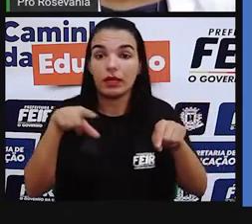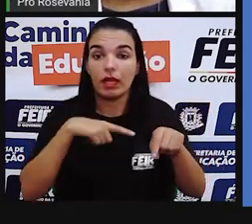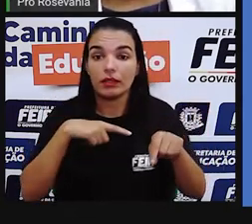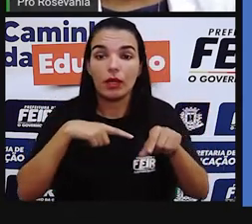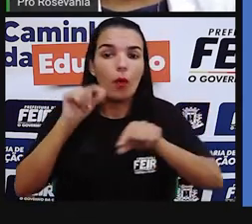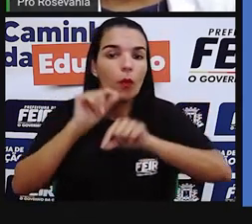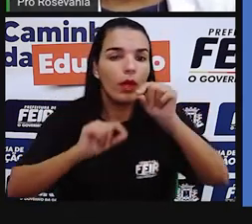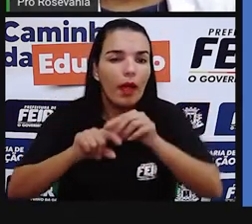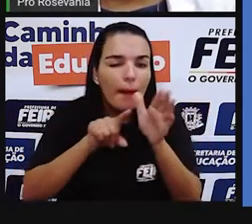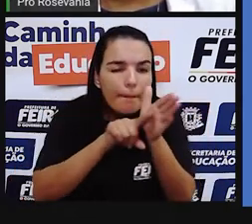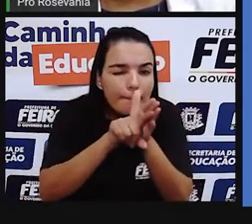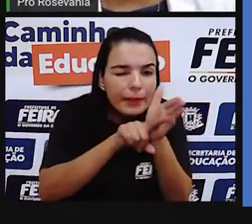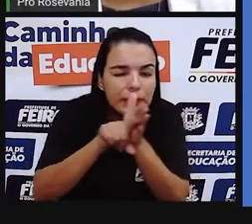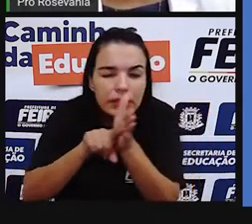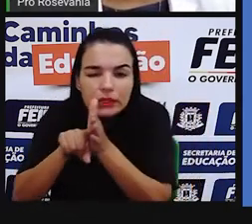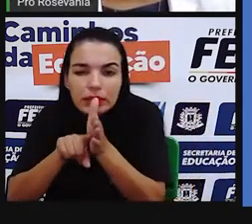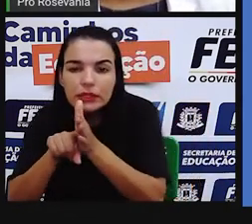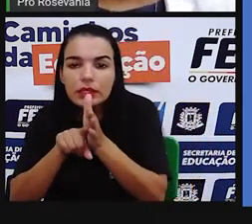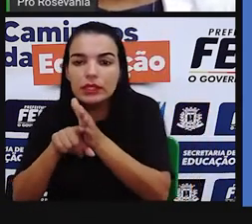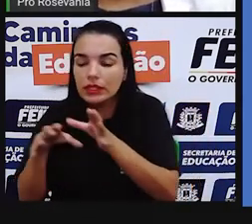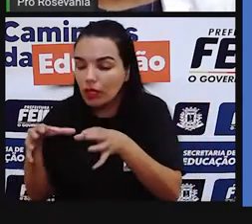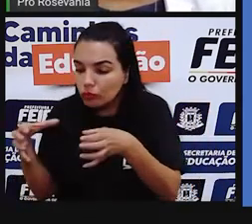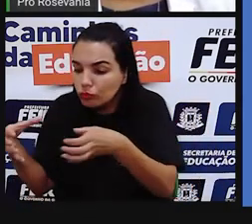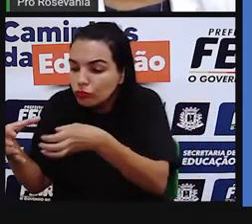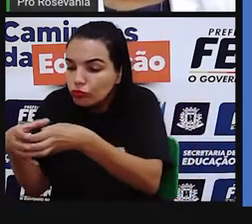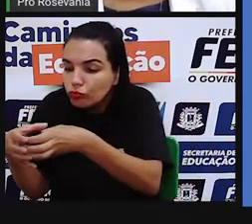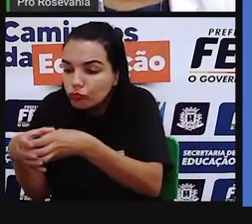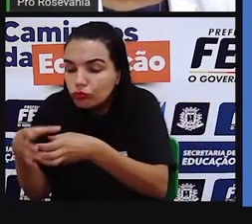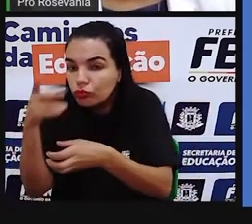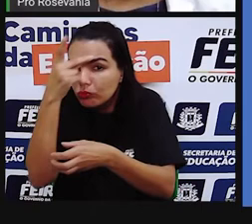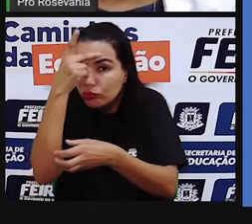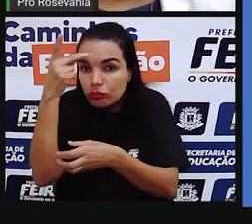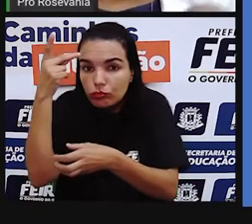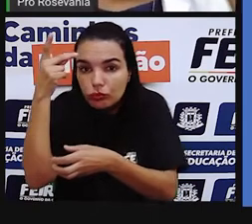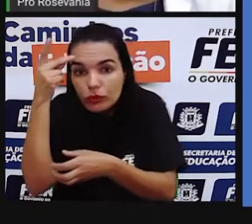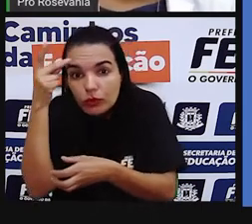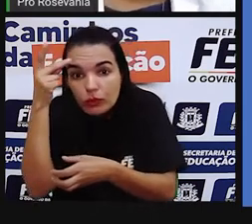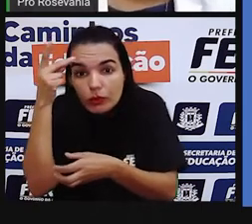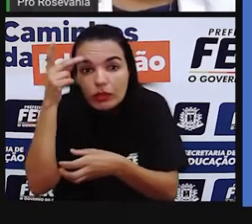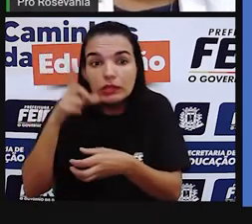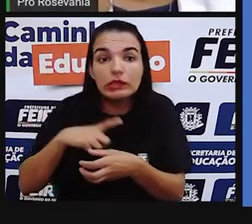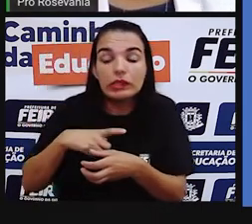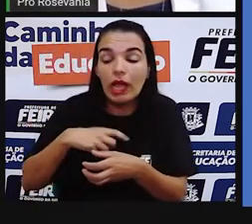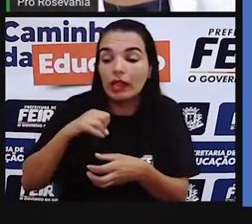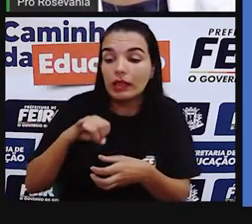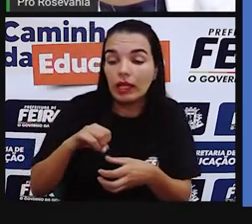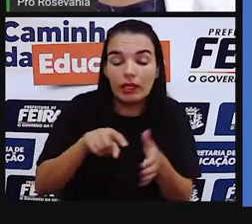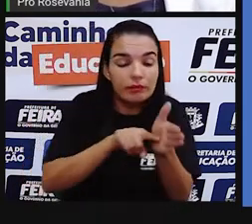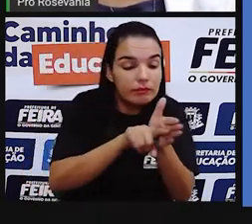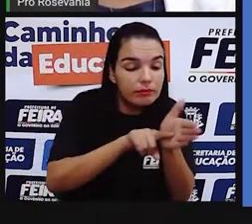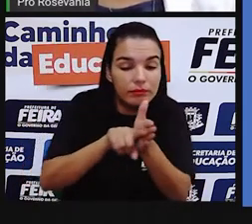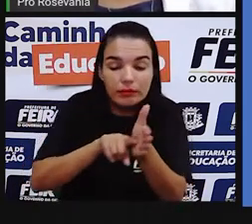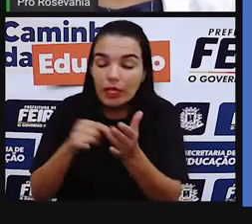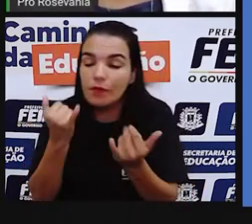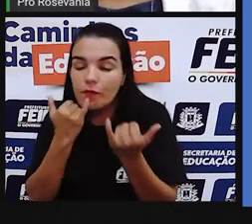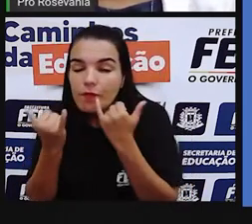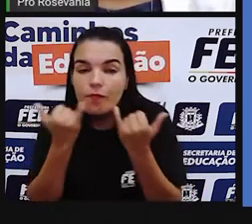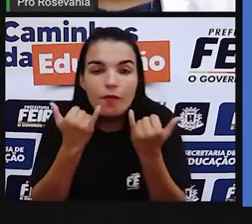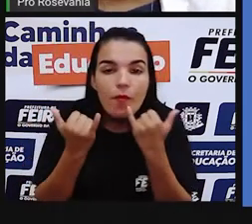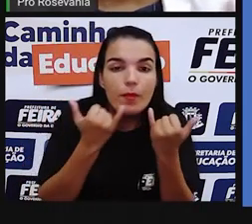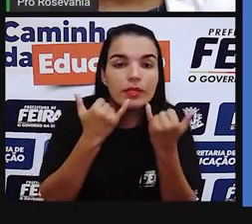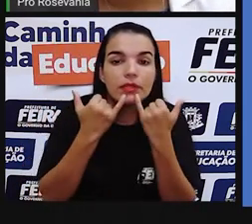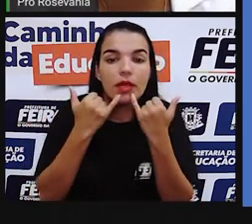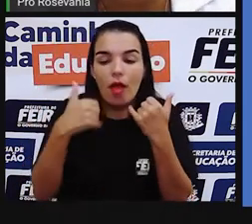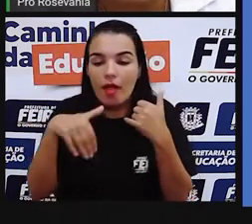sobre investigação. Então, na realidade, você vai estudar os dados, o número da população, você vai